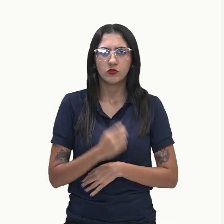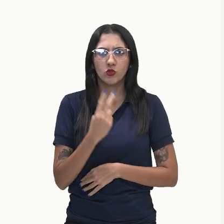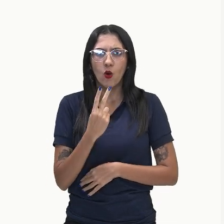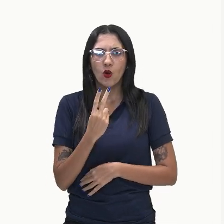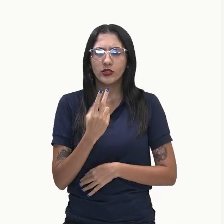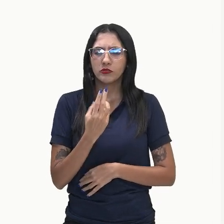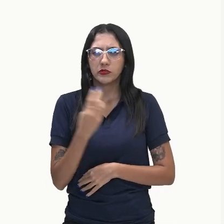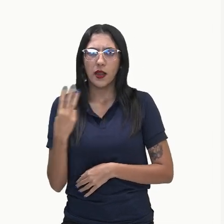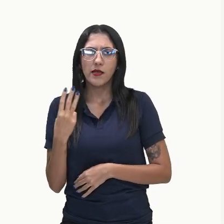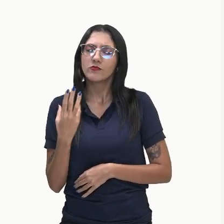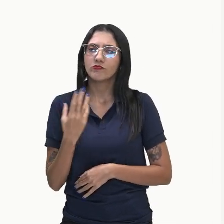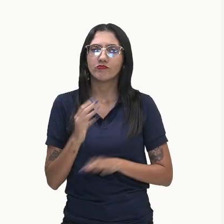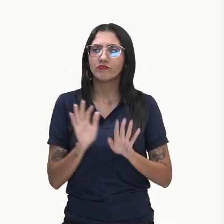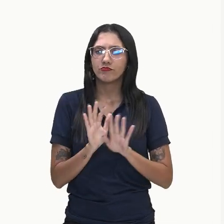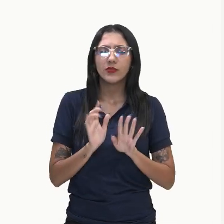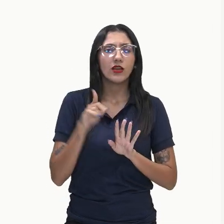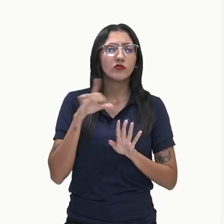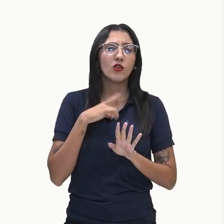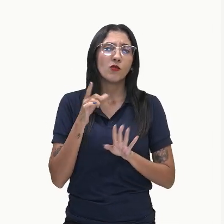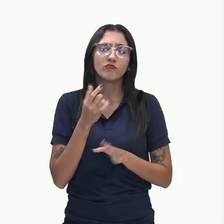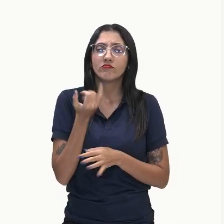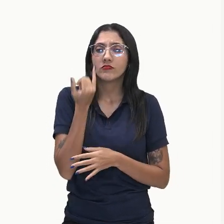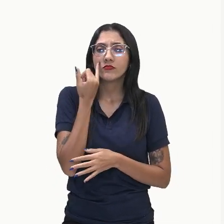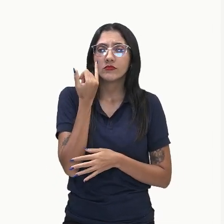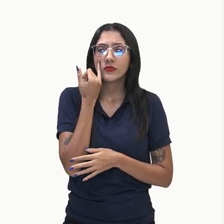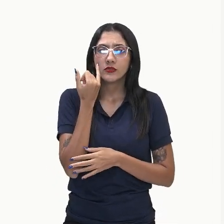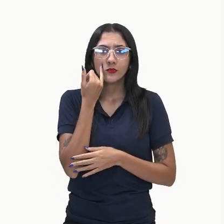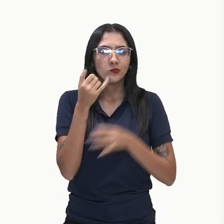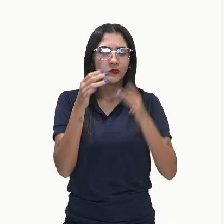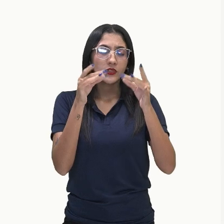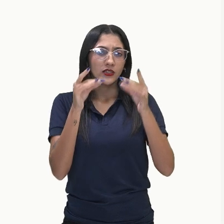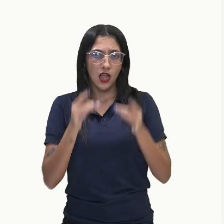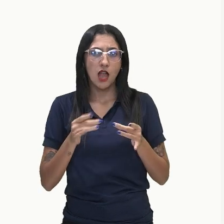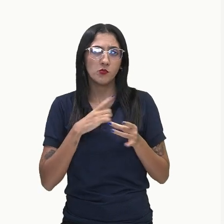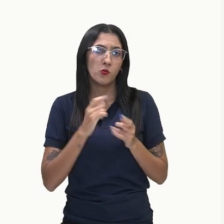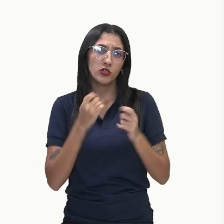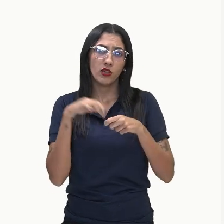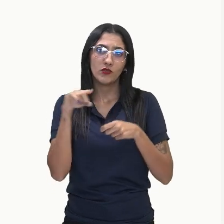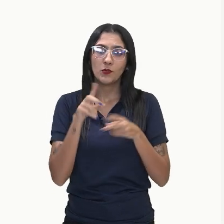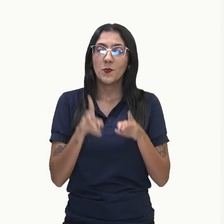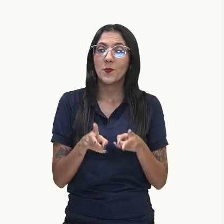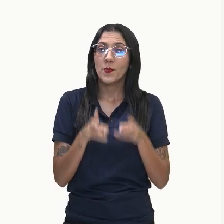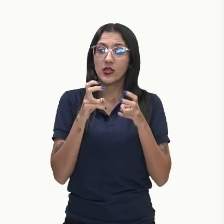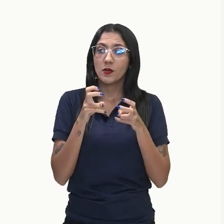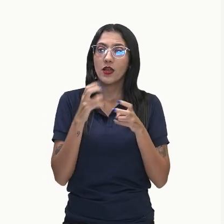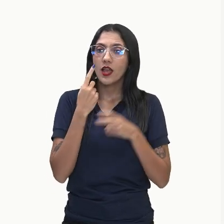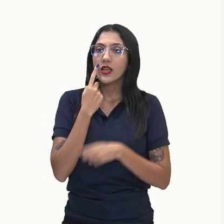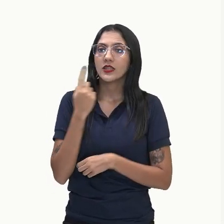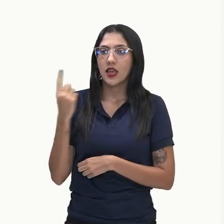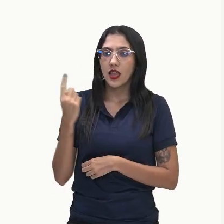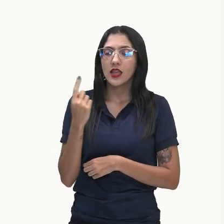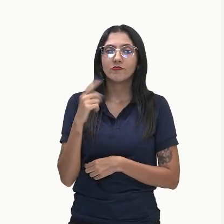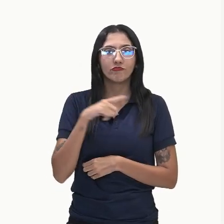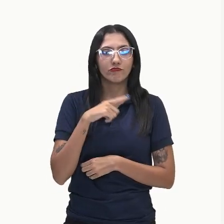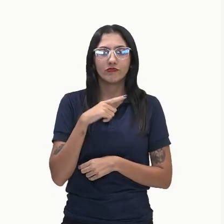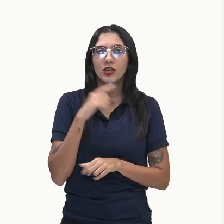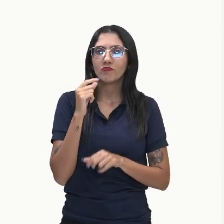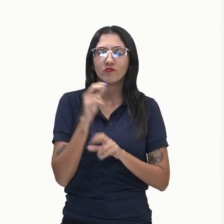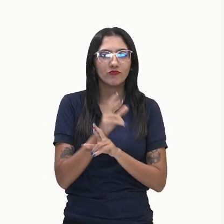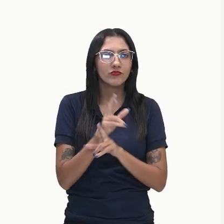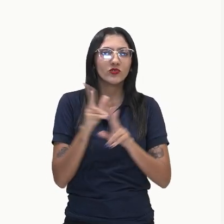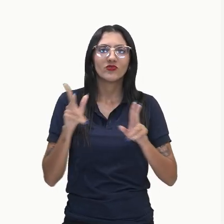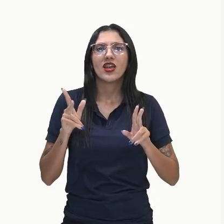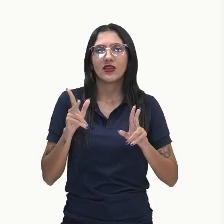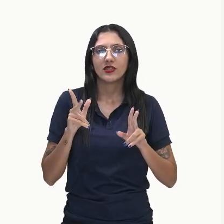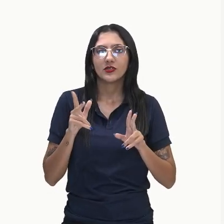centímetros? Não. Isso daí é só um modo de mostrar para você de que esses lados possuem medidas diferentes, assim como